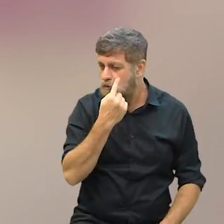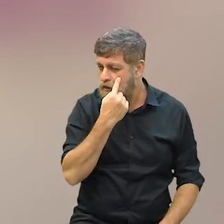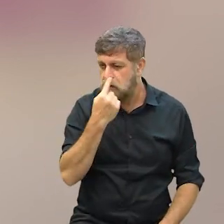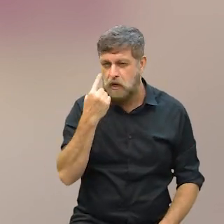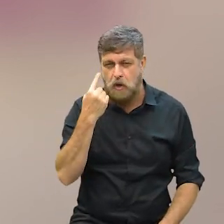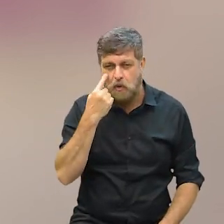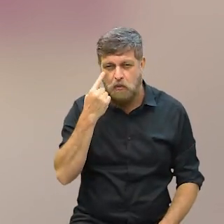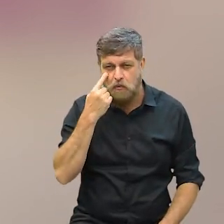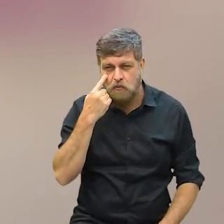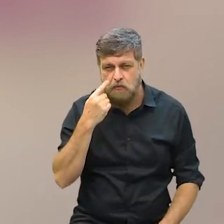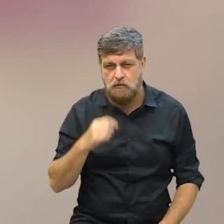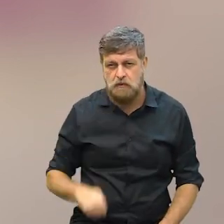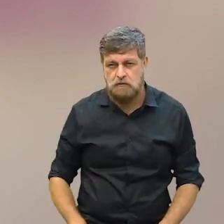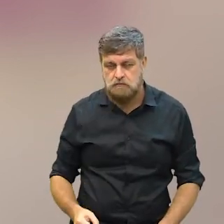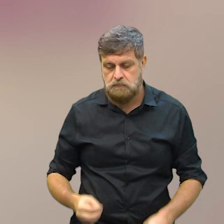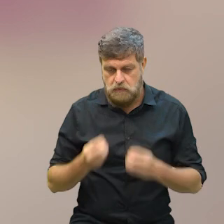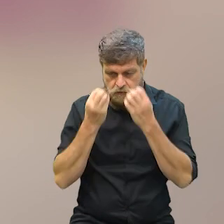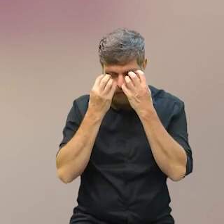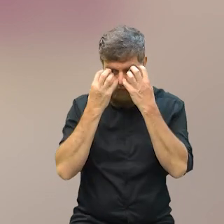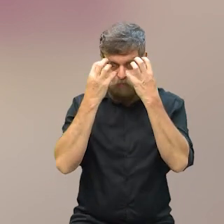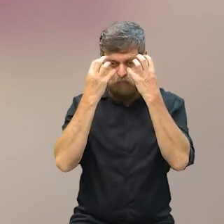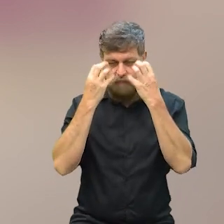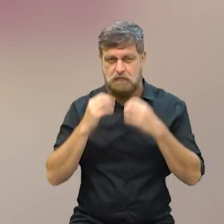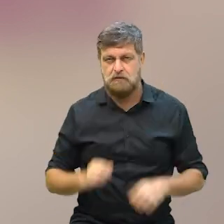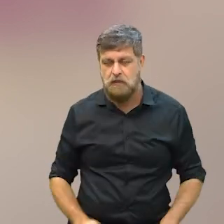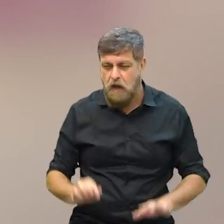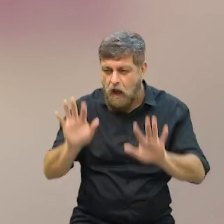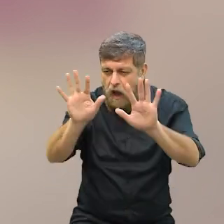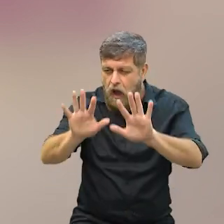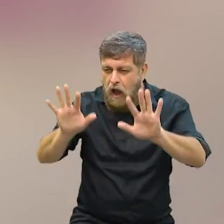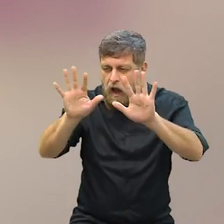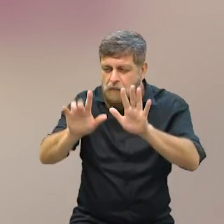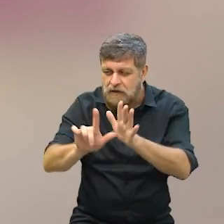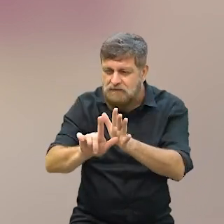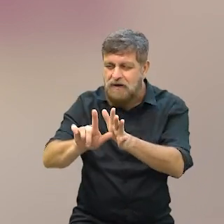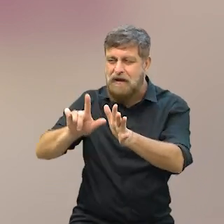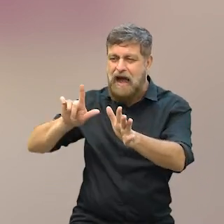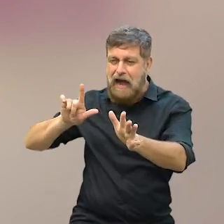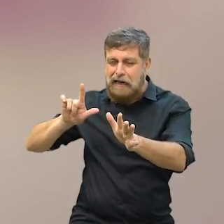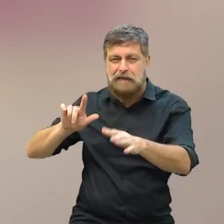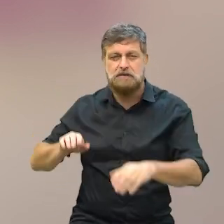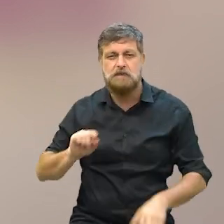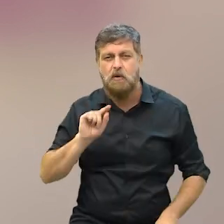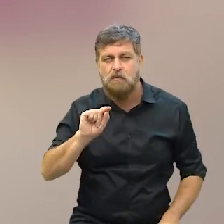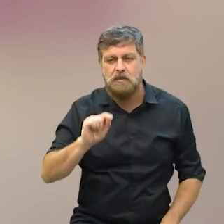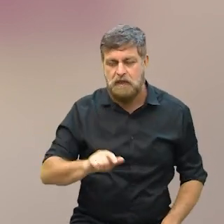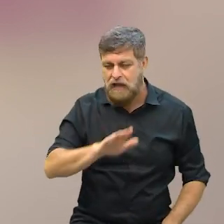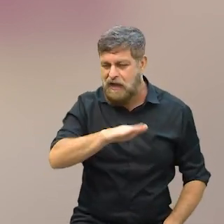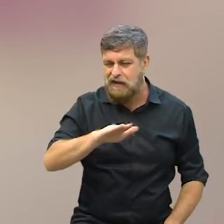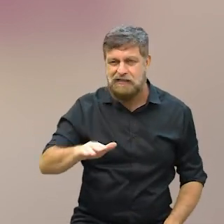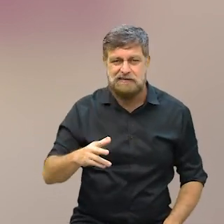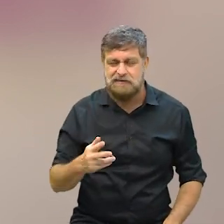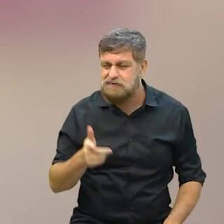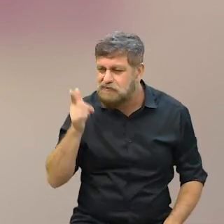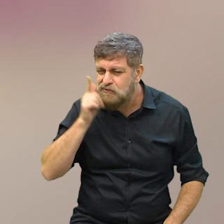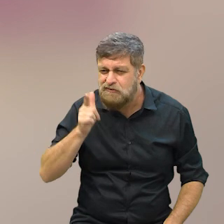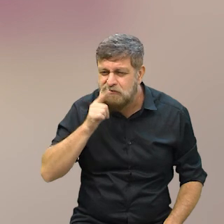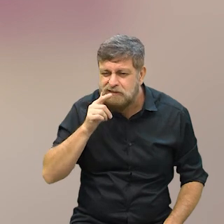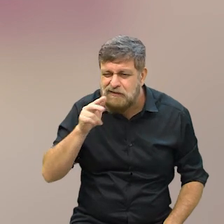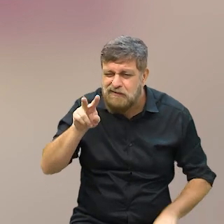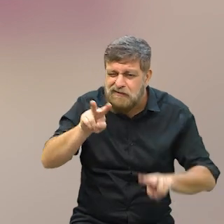olho que costuma ser maior do que o normal e a imagem forma antes da retina. Então, a criança não